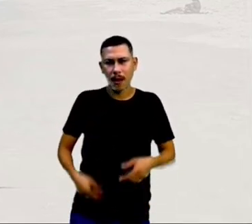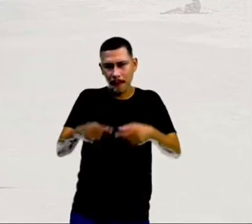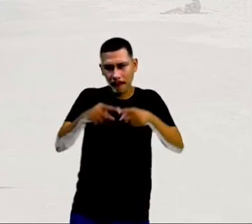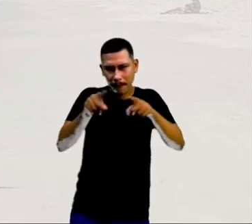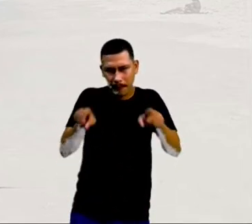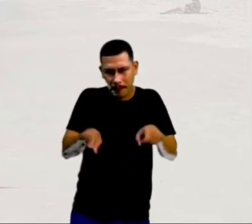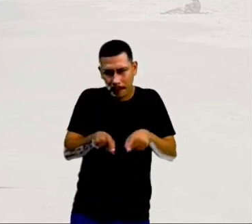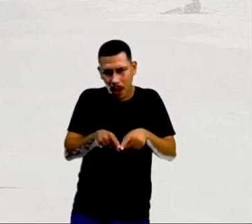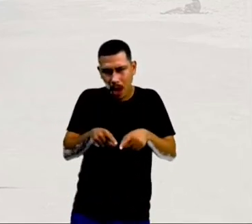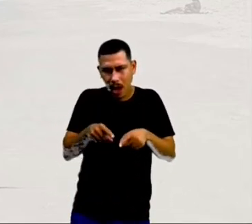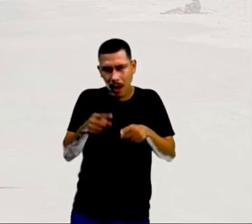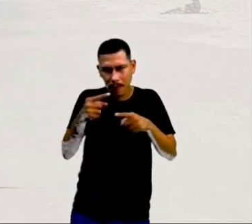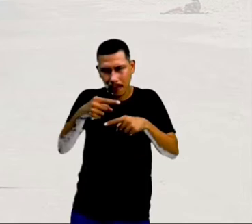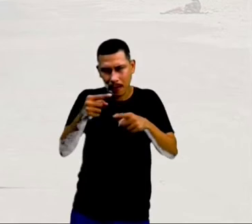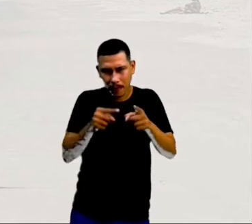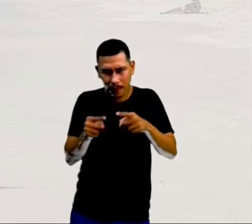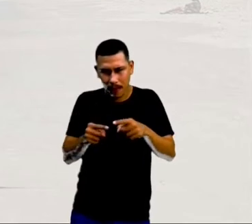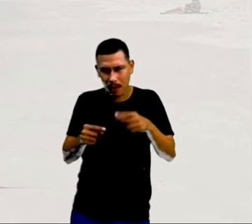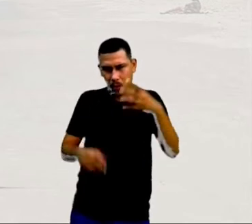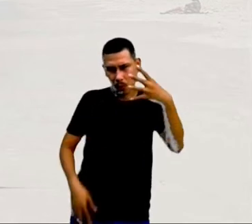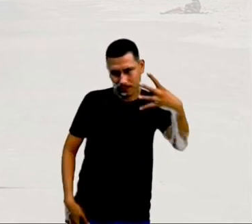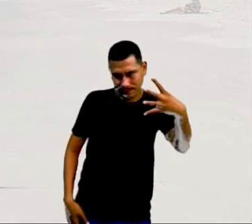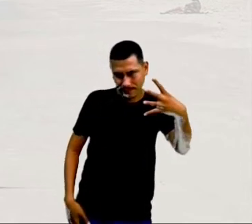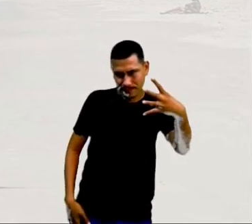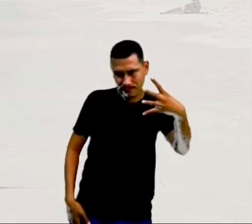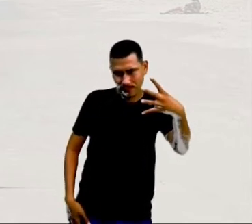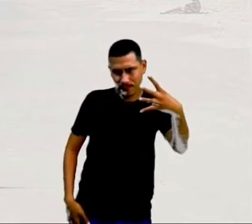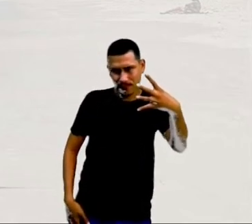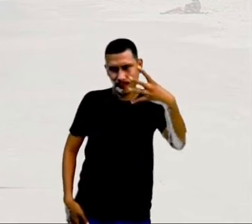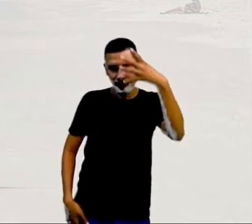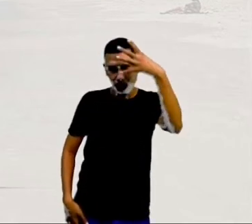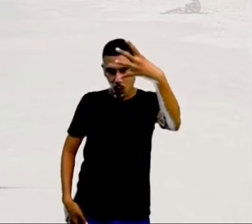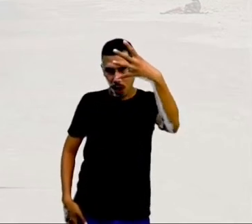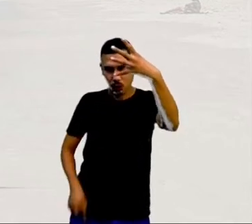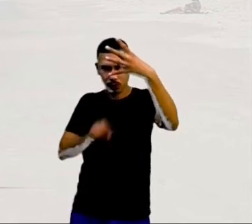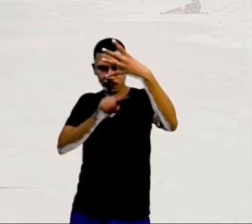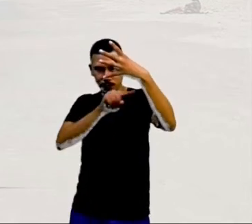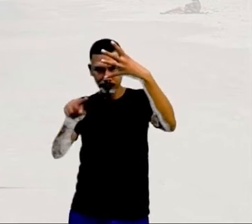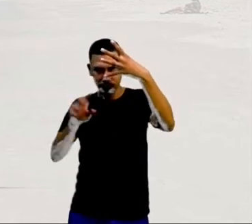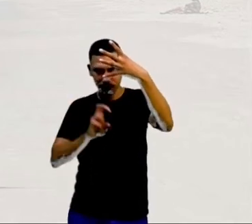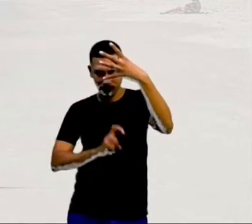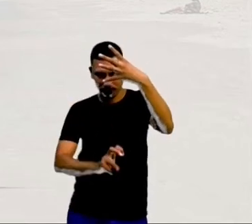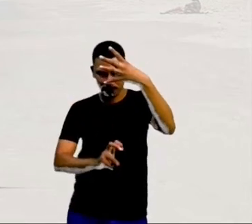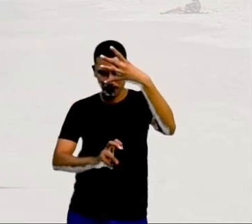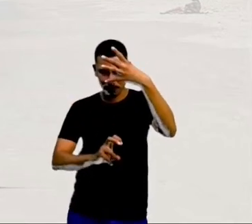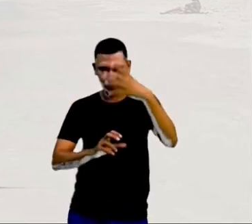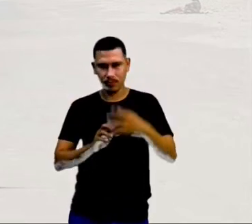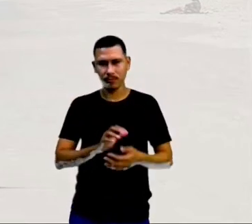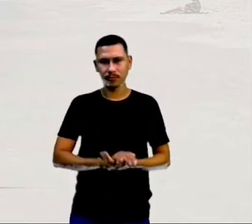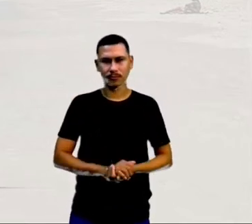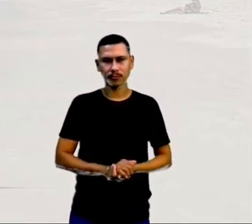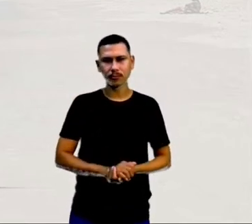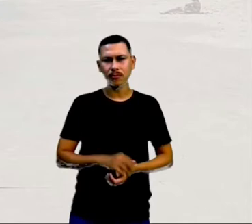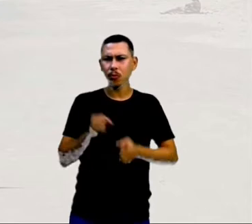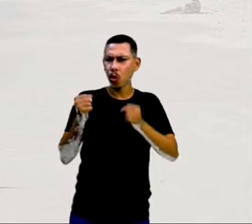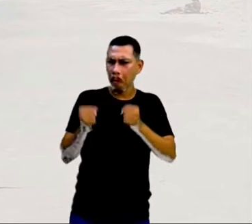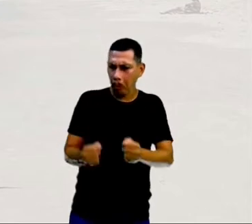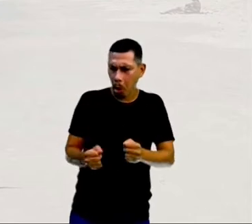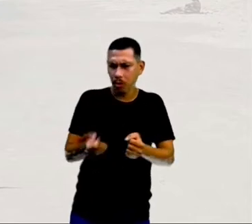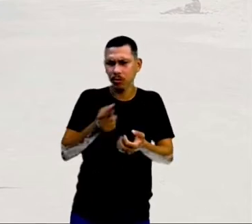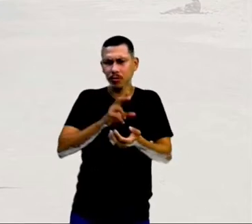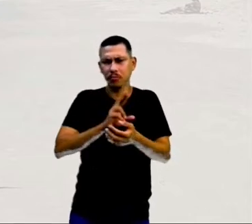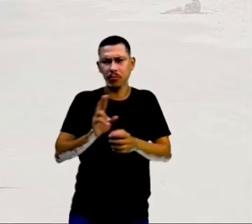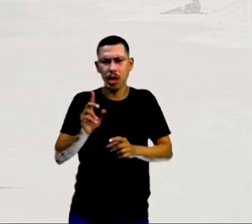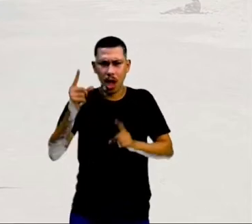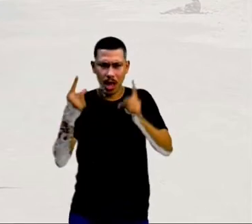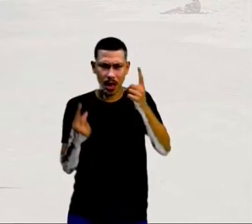representa a razão 4/5, 4/5, tá bom? Imagine aí que podem ser vários tipos de